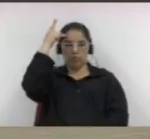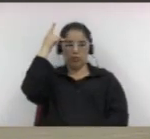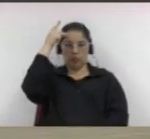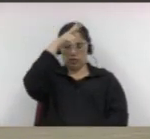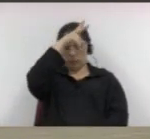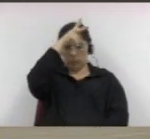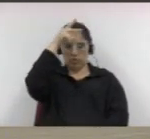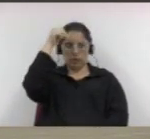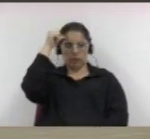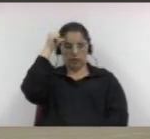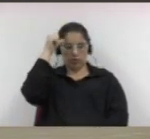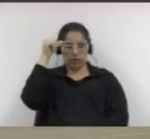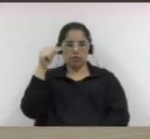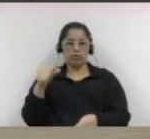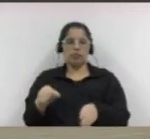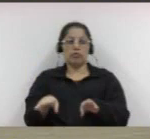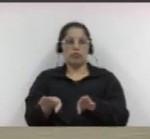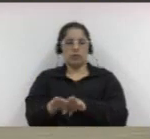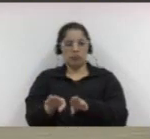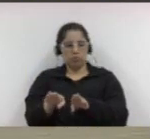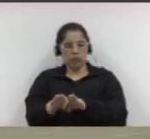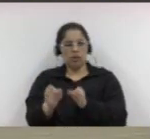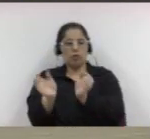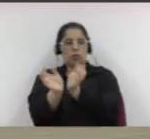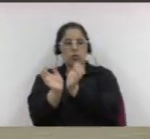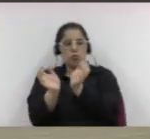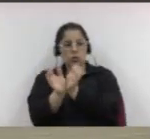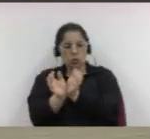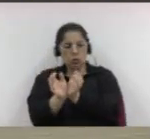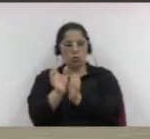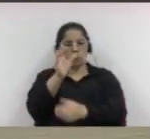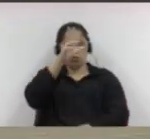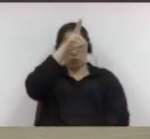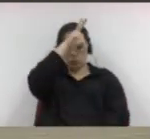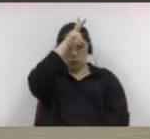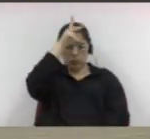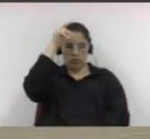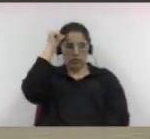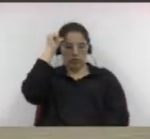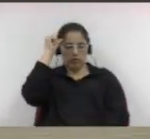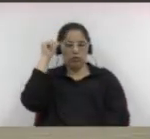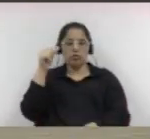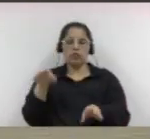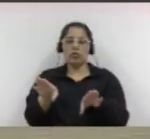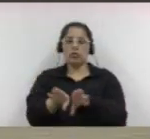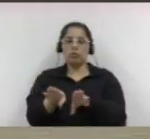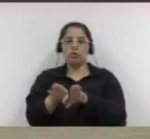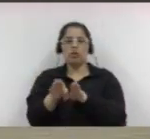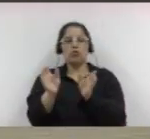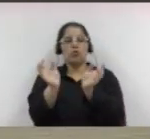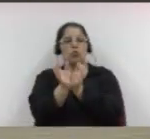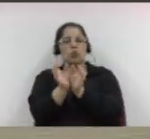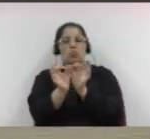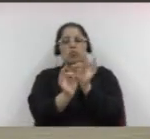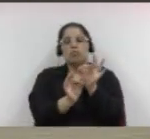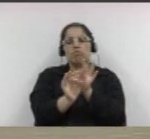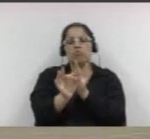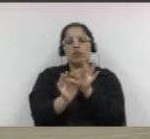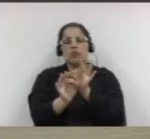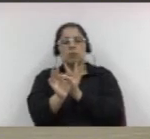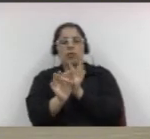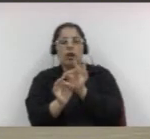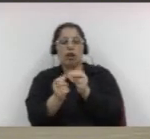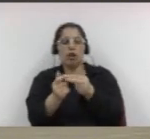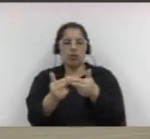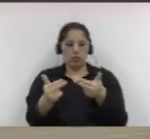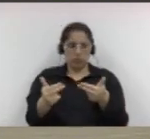a todos os que compõem o Executivo, e principalmente no setor de planejamento, se há a possibilidade, nós temos